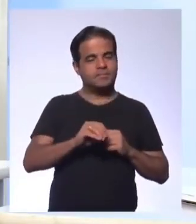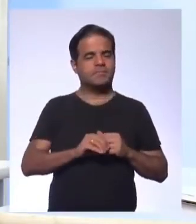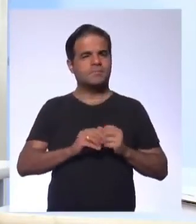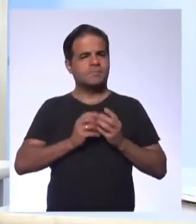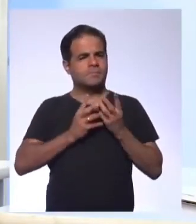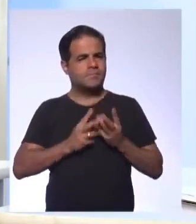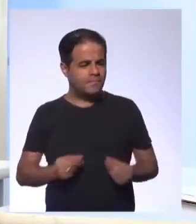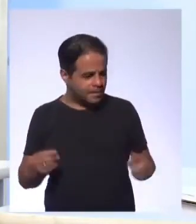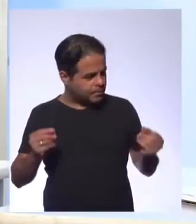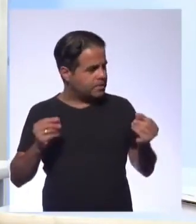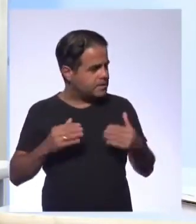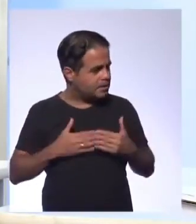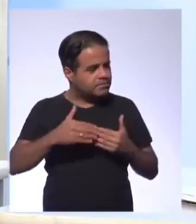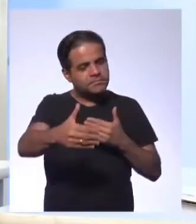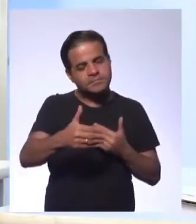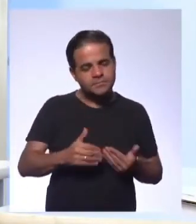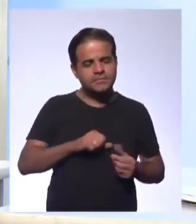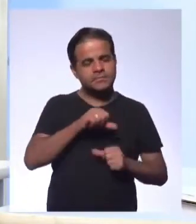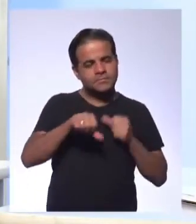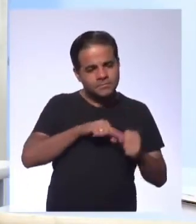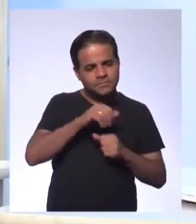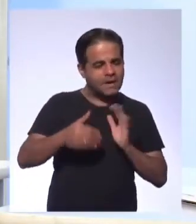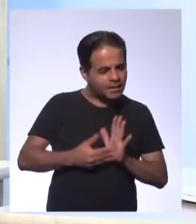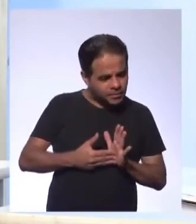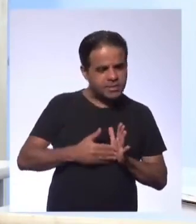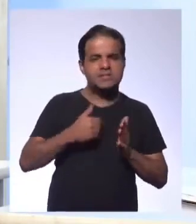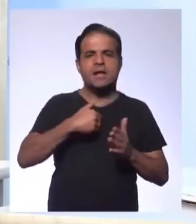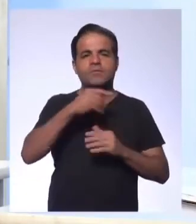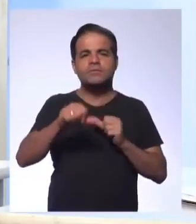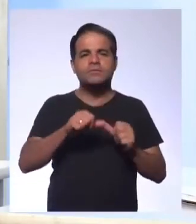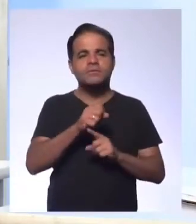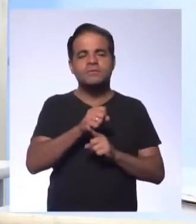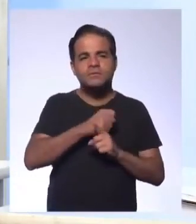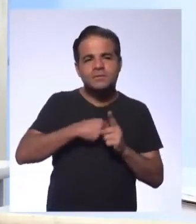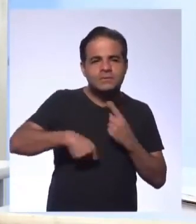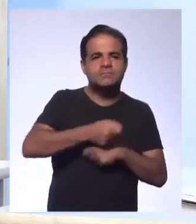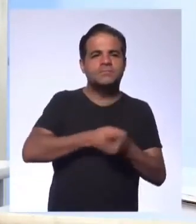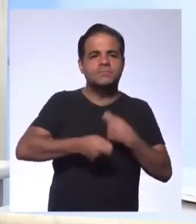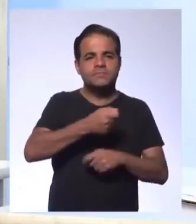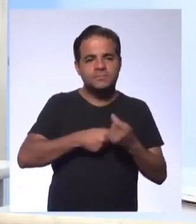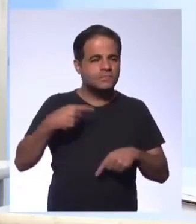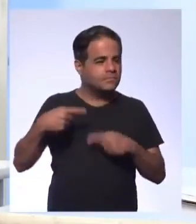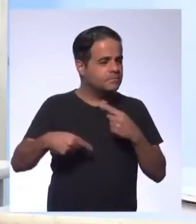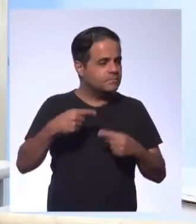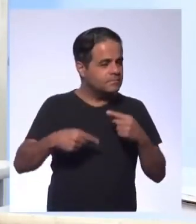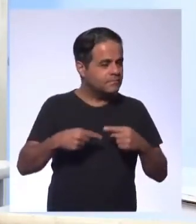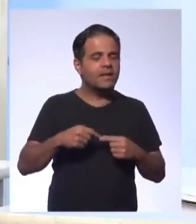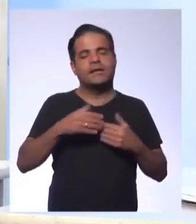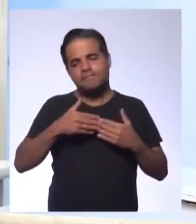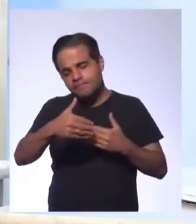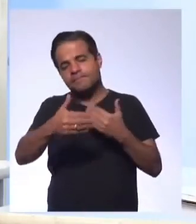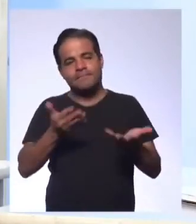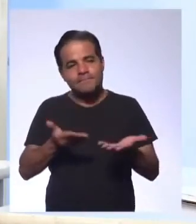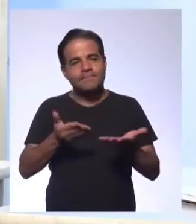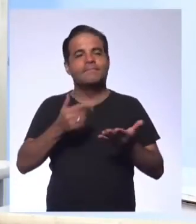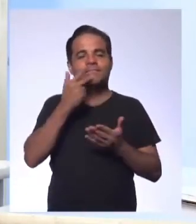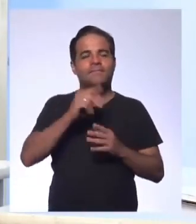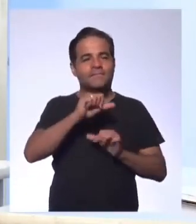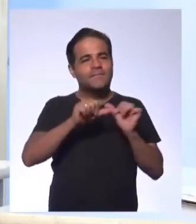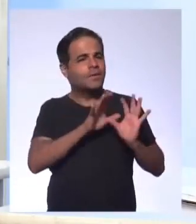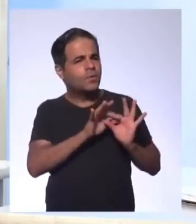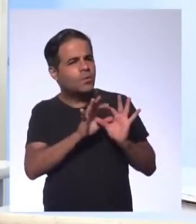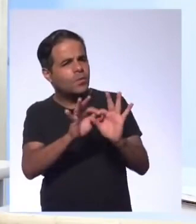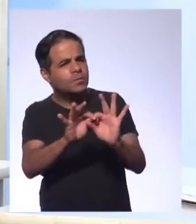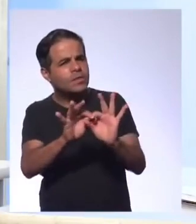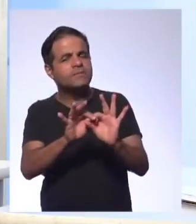império, e aí muda tudo. Muda as relações sociais, econômicas, políticas, vai mudar todo o contexto. Então, vocês